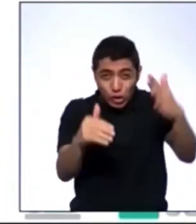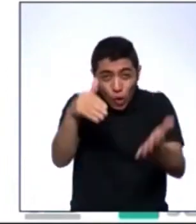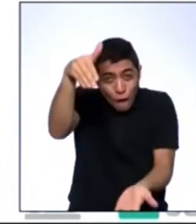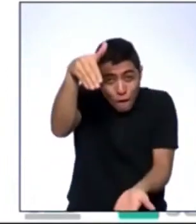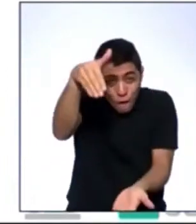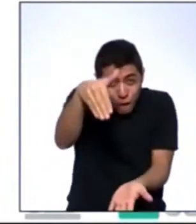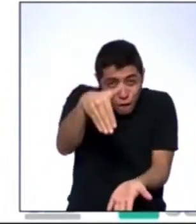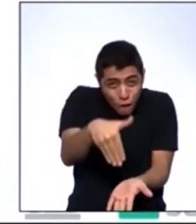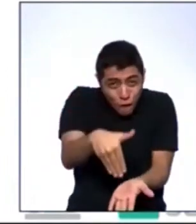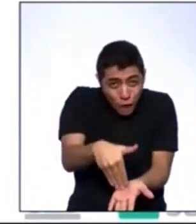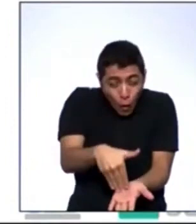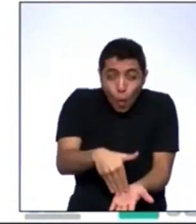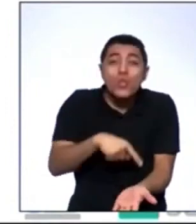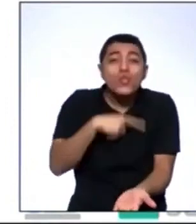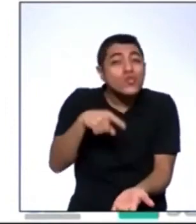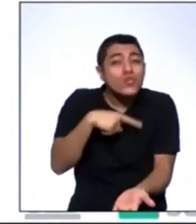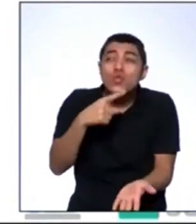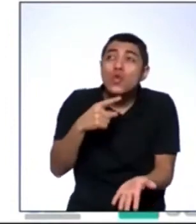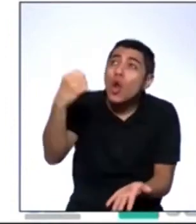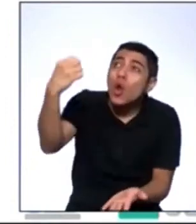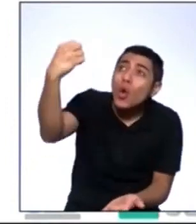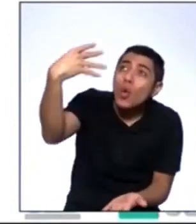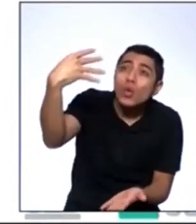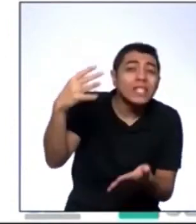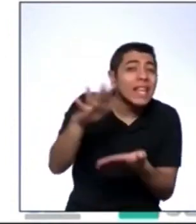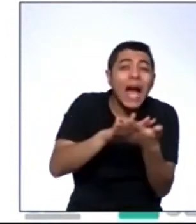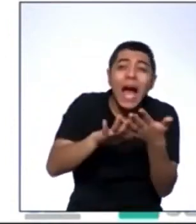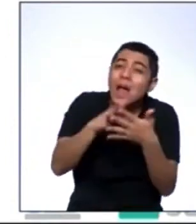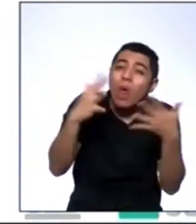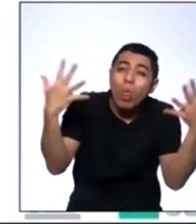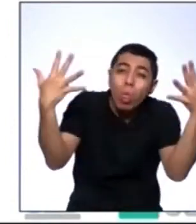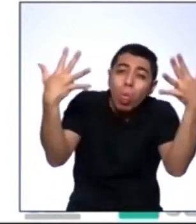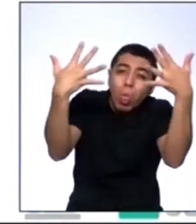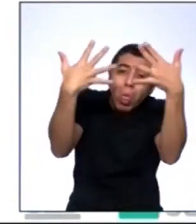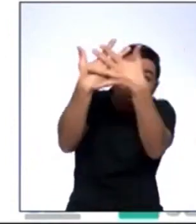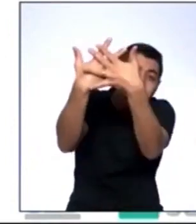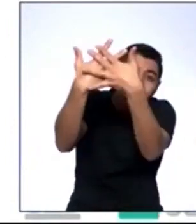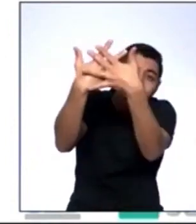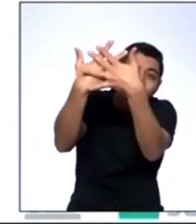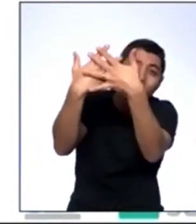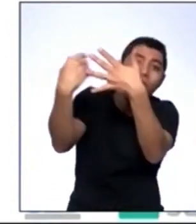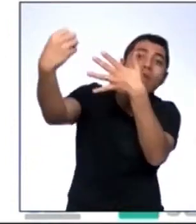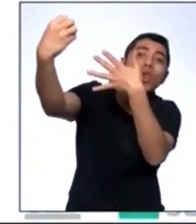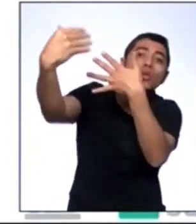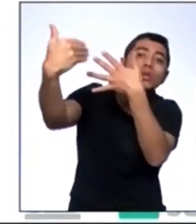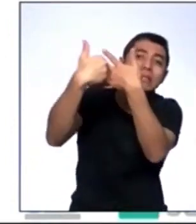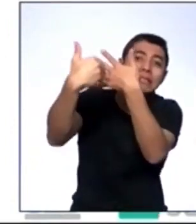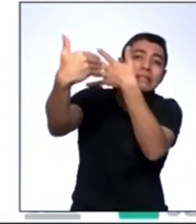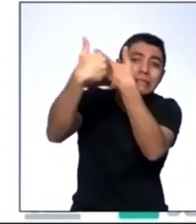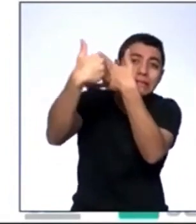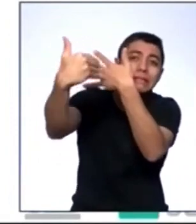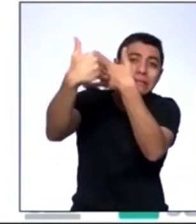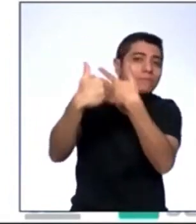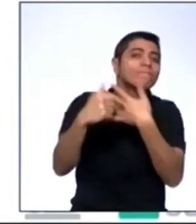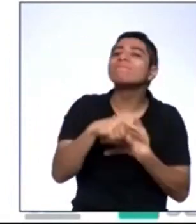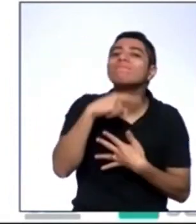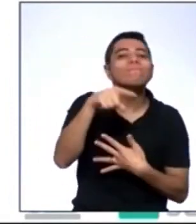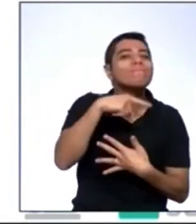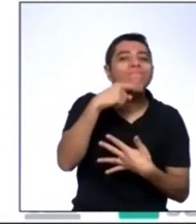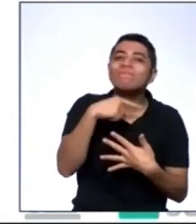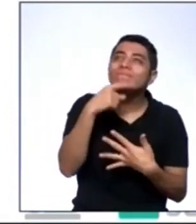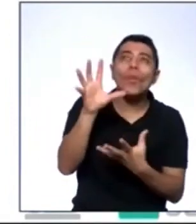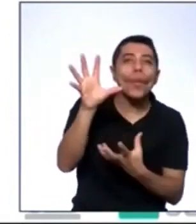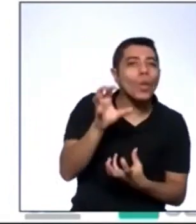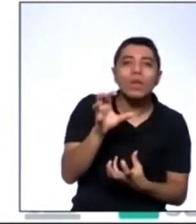morrer. Irmão, aumentou a quantidade de matéria orgânica morta. Tem mais coisa